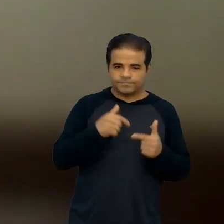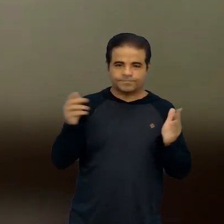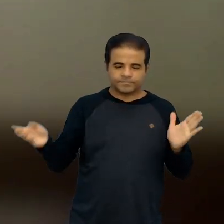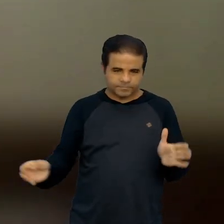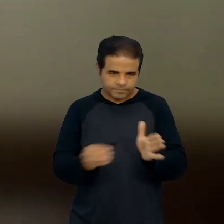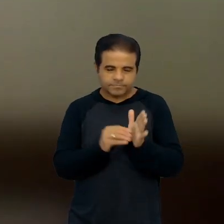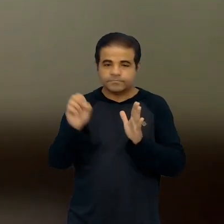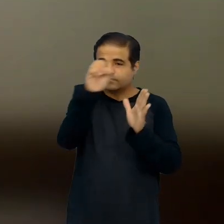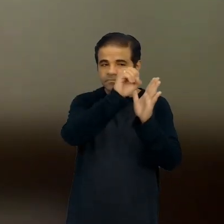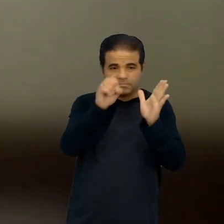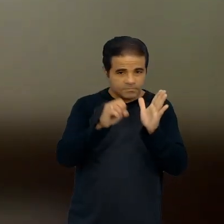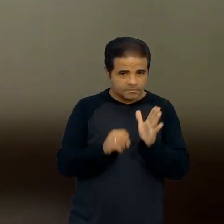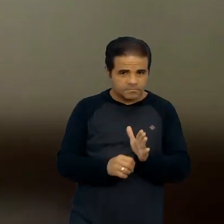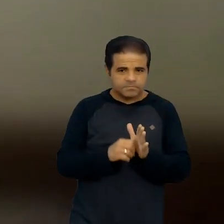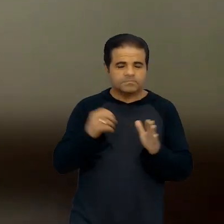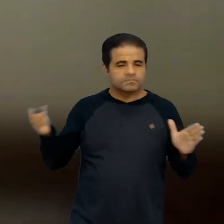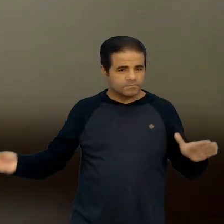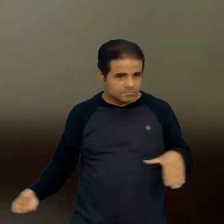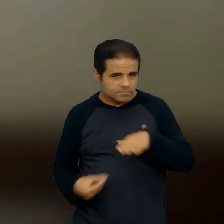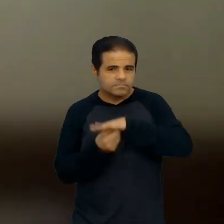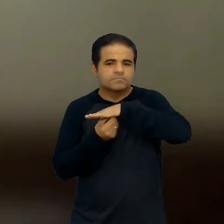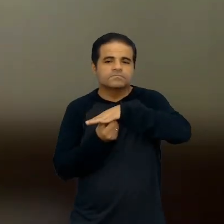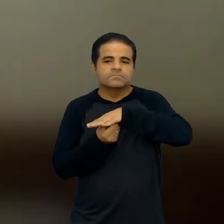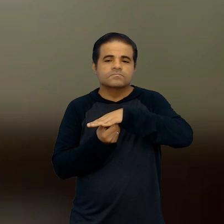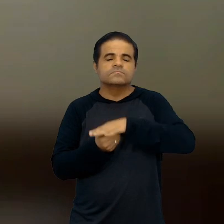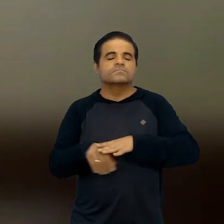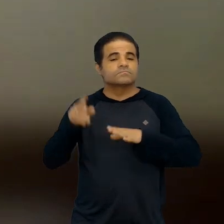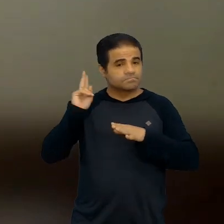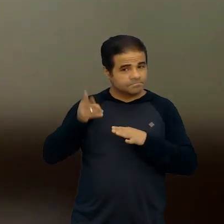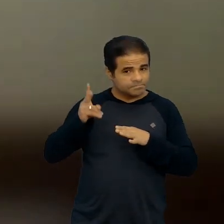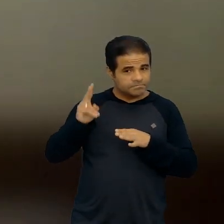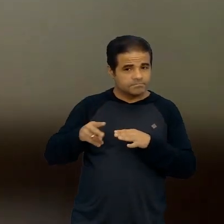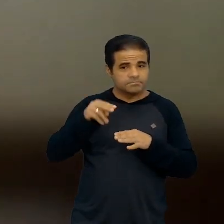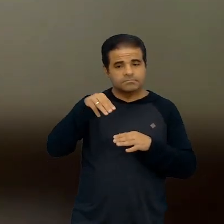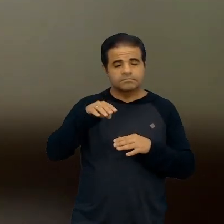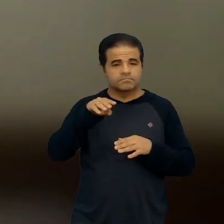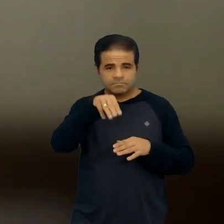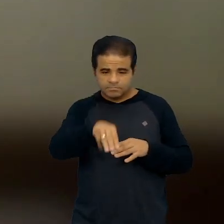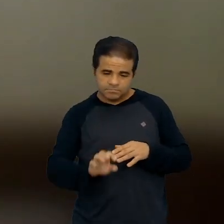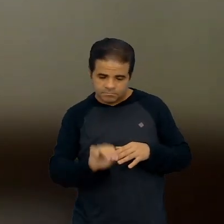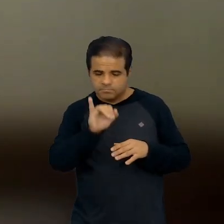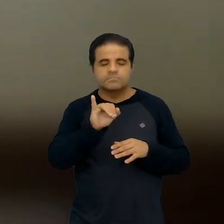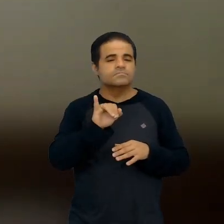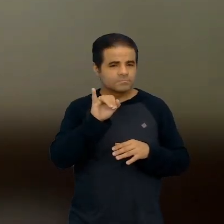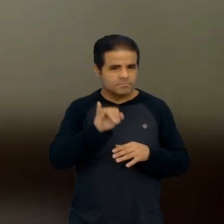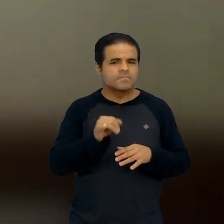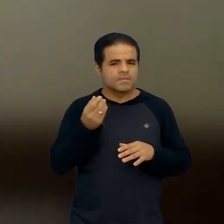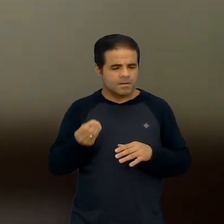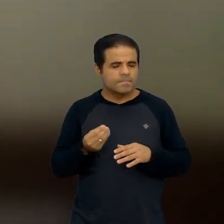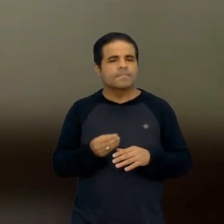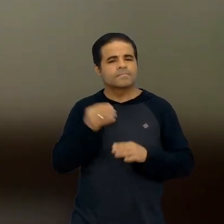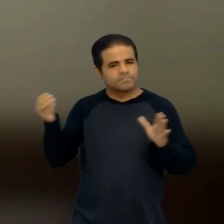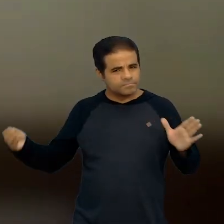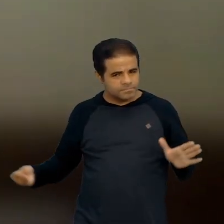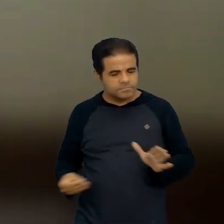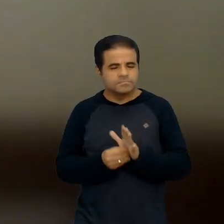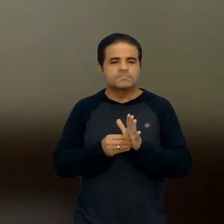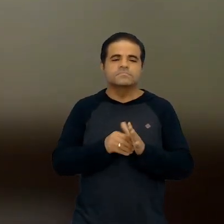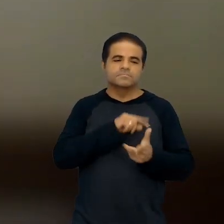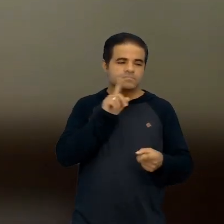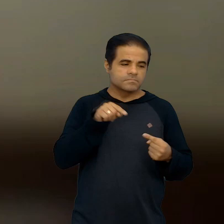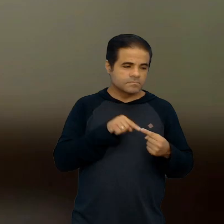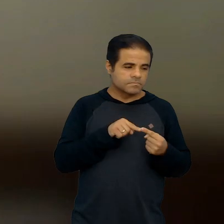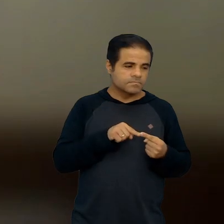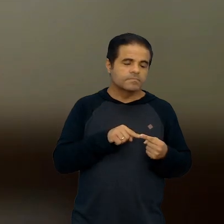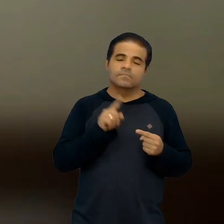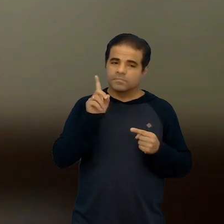um centro de mídia, montamos um repositório, montamos um meio, não é para nós, professores, é para o aluno. E o nosso objetivo